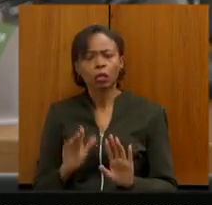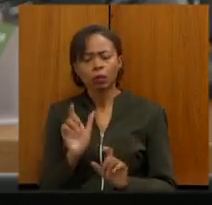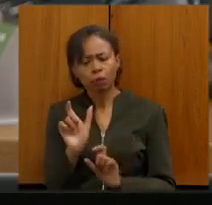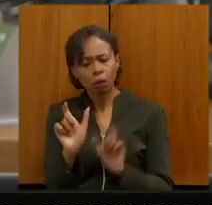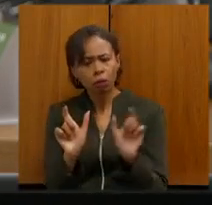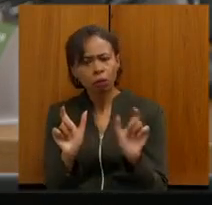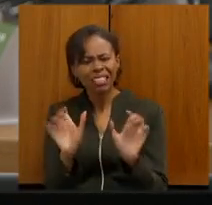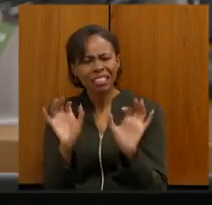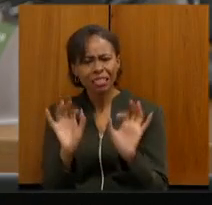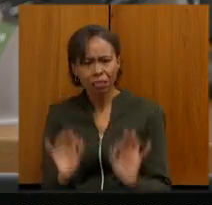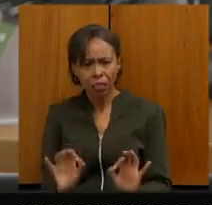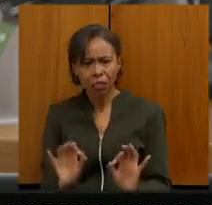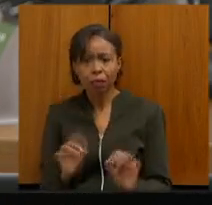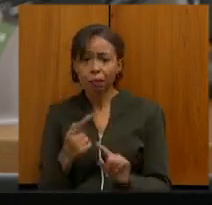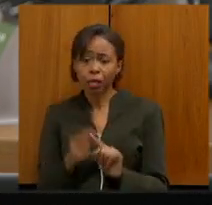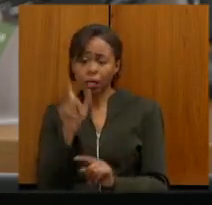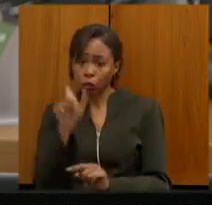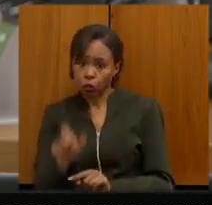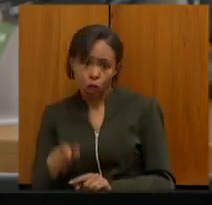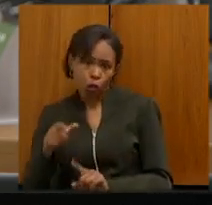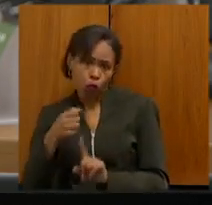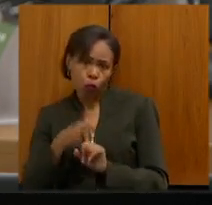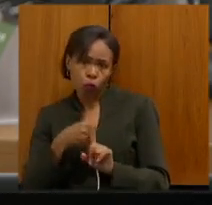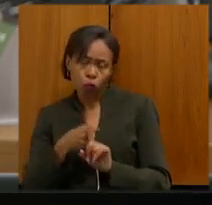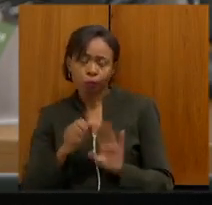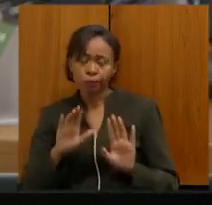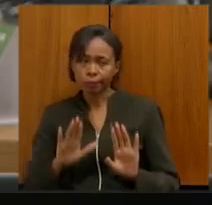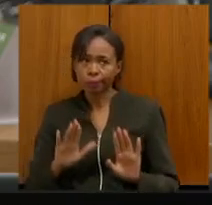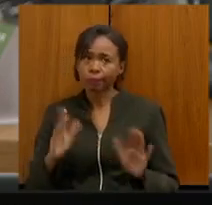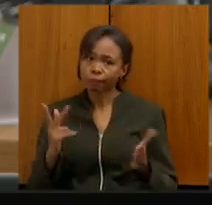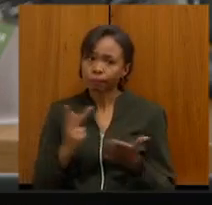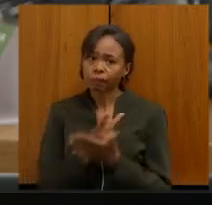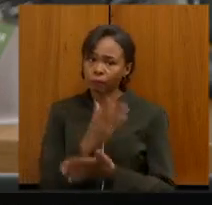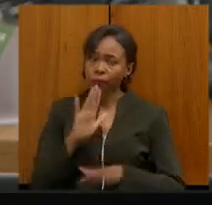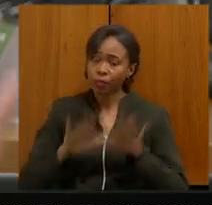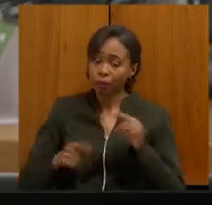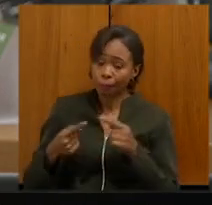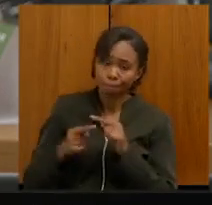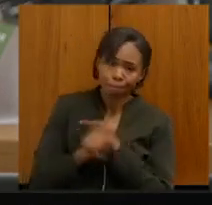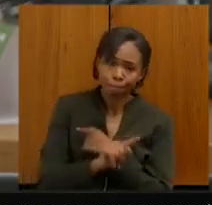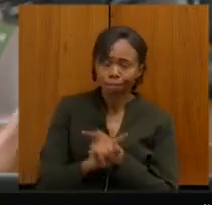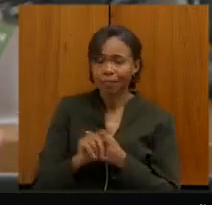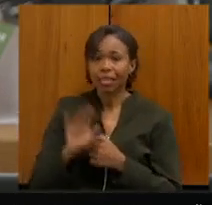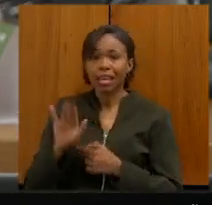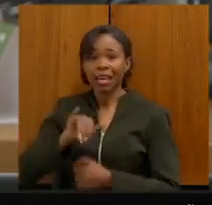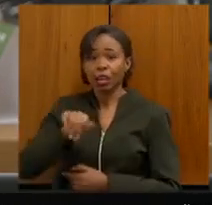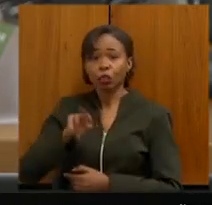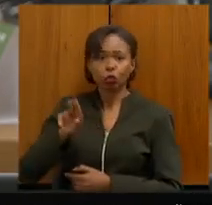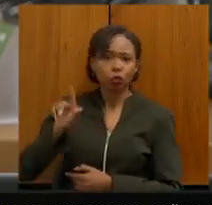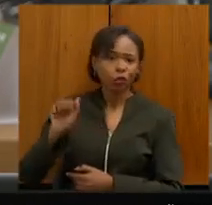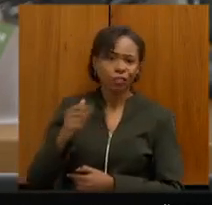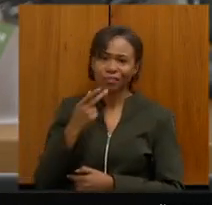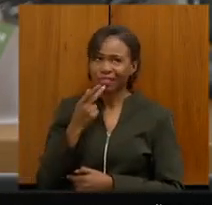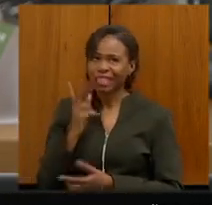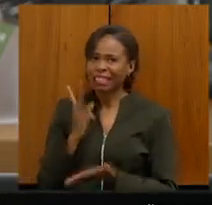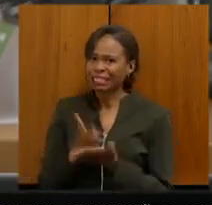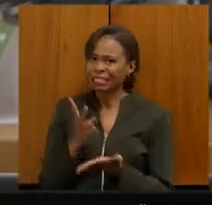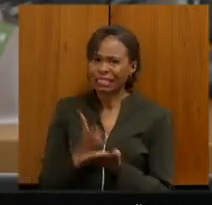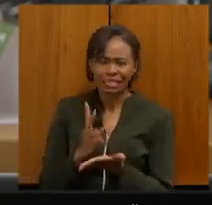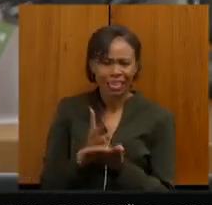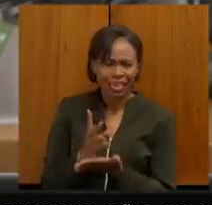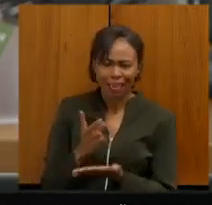a gente faça né Mas de fato isso acontece Claro que sim né A Júlia trouxe ficou parece não é sempre né isso O